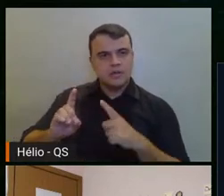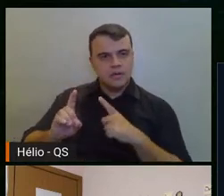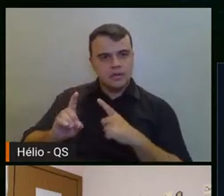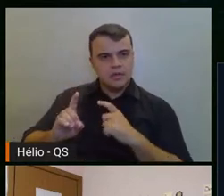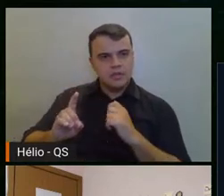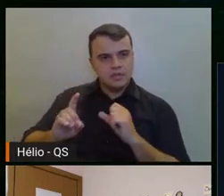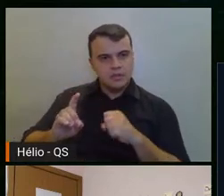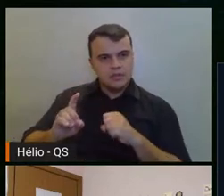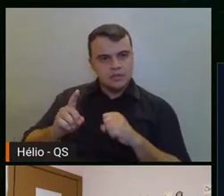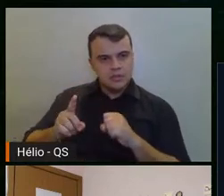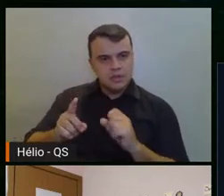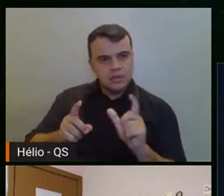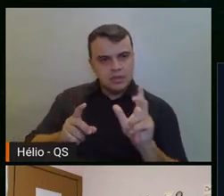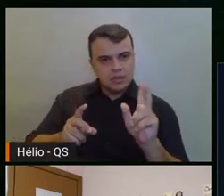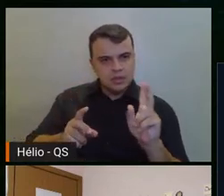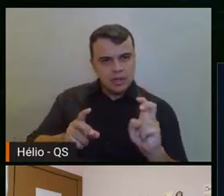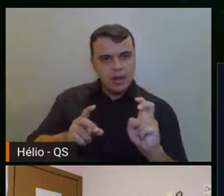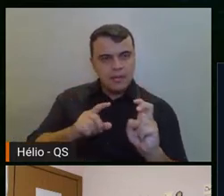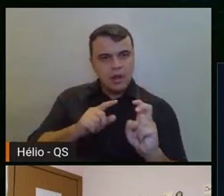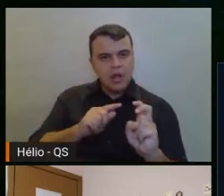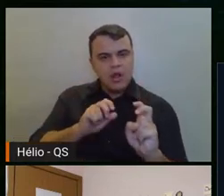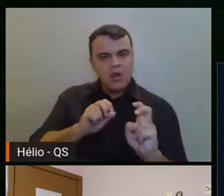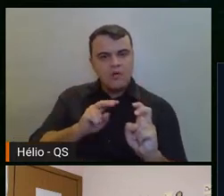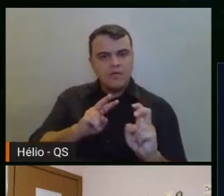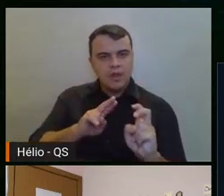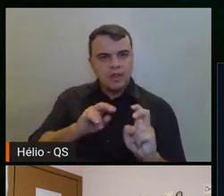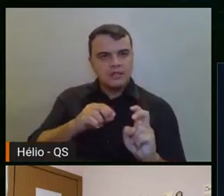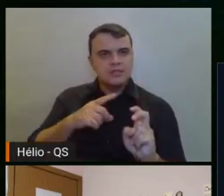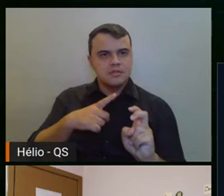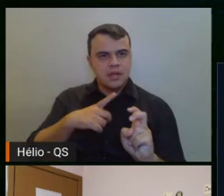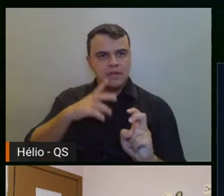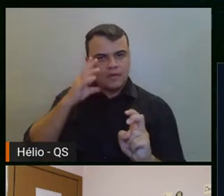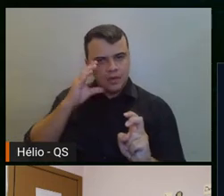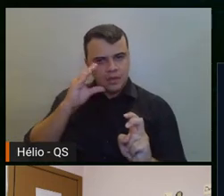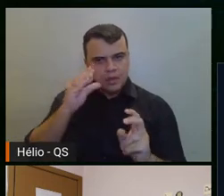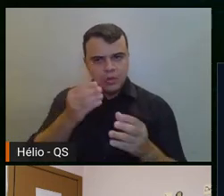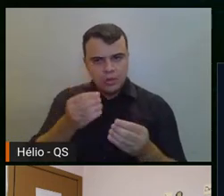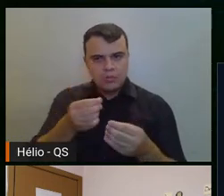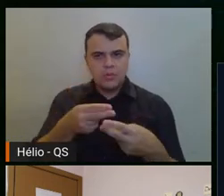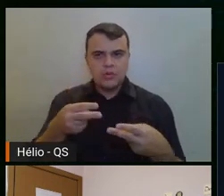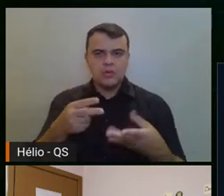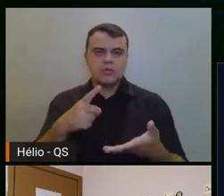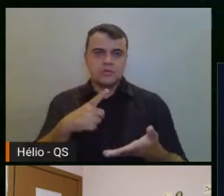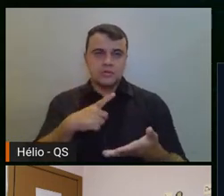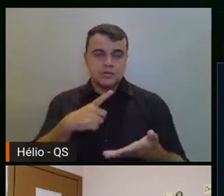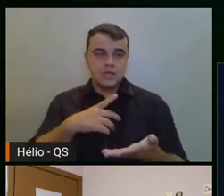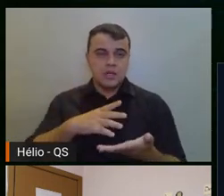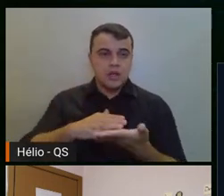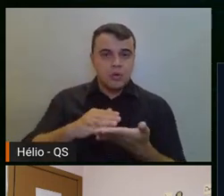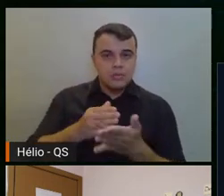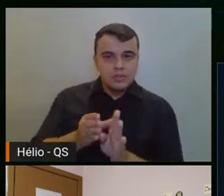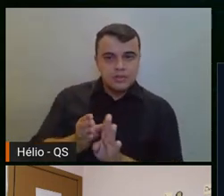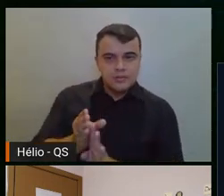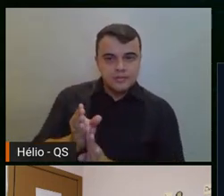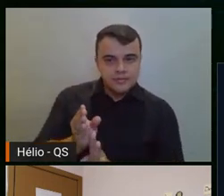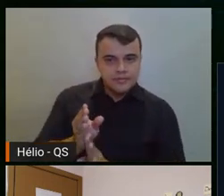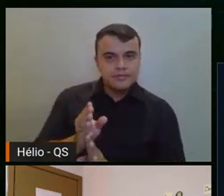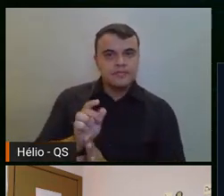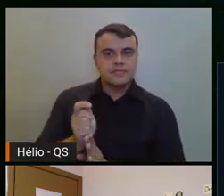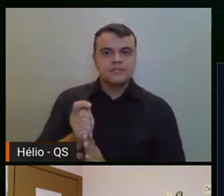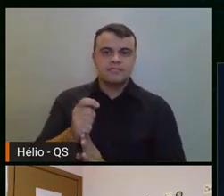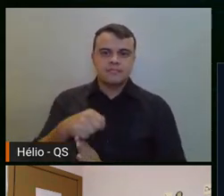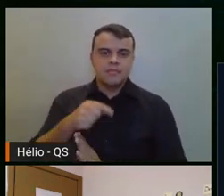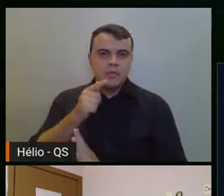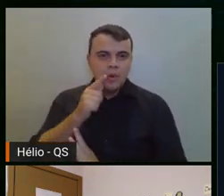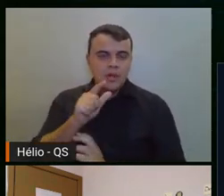além do seu módulo de governantes tá tem sim pode ficar tranquilo e tem bastante conteúdo você vai ver algumas dicas ali alguns truques que você